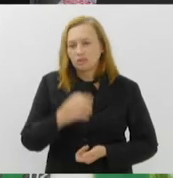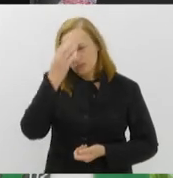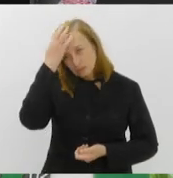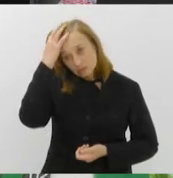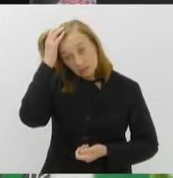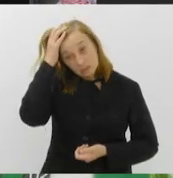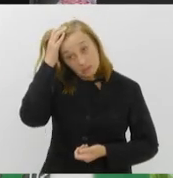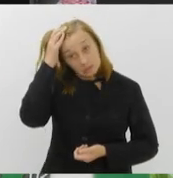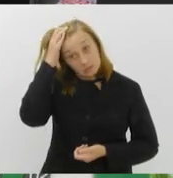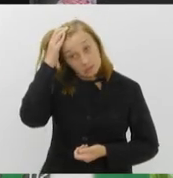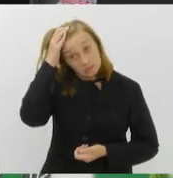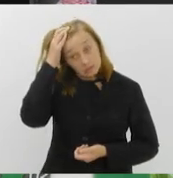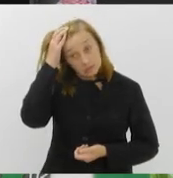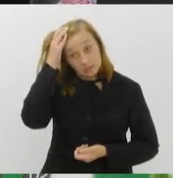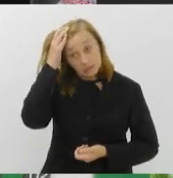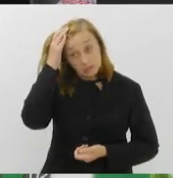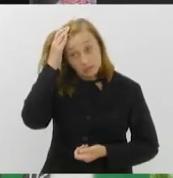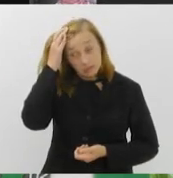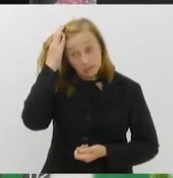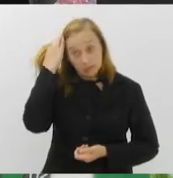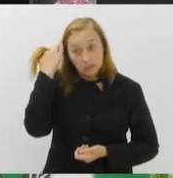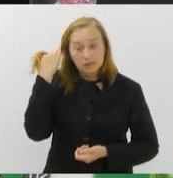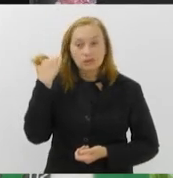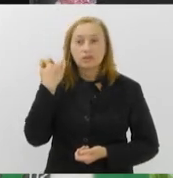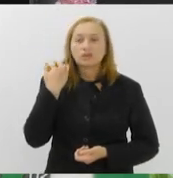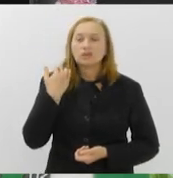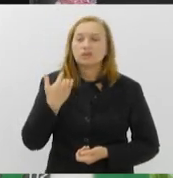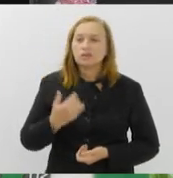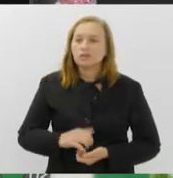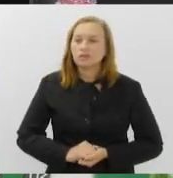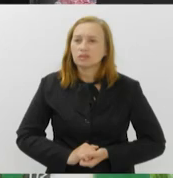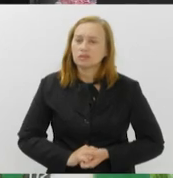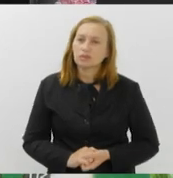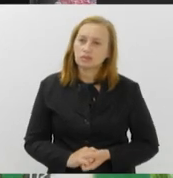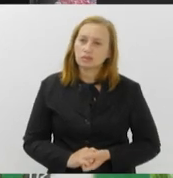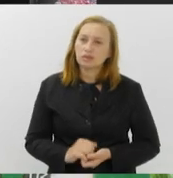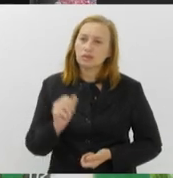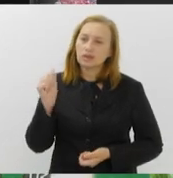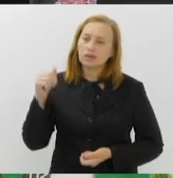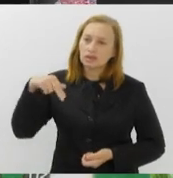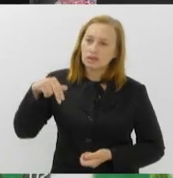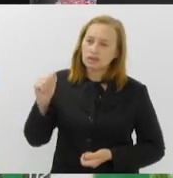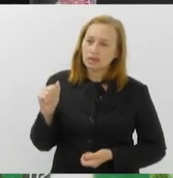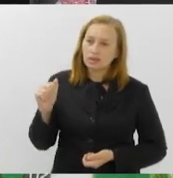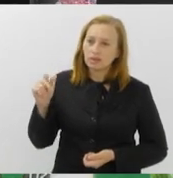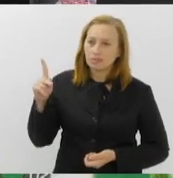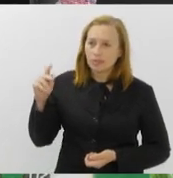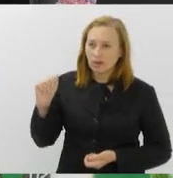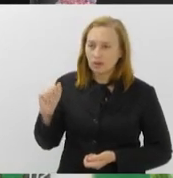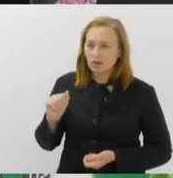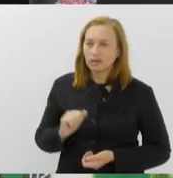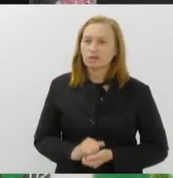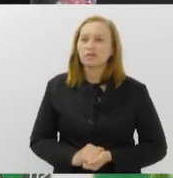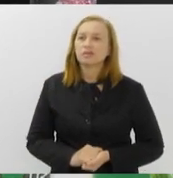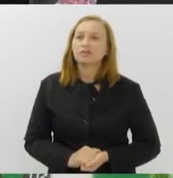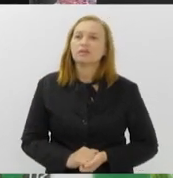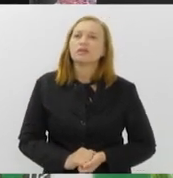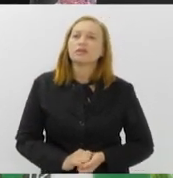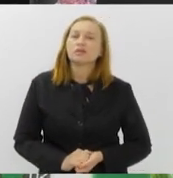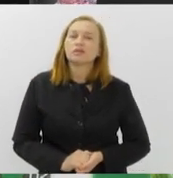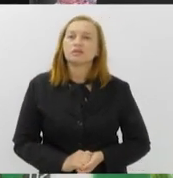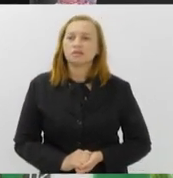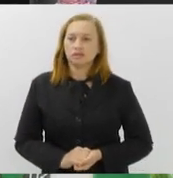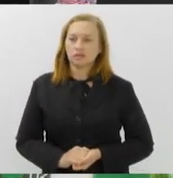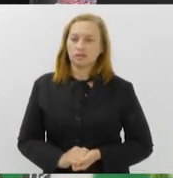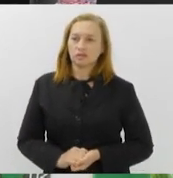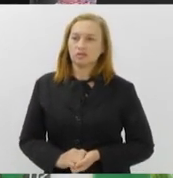da sua fala. Enquanto a próxima, então, a senhora Ana Paula do FIPERJ. Por favor, a